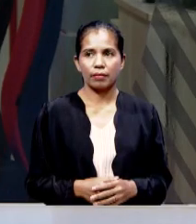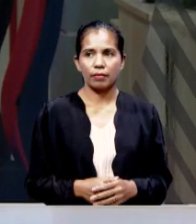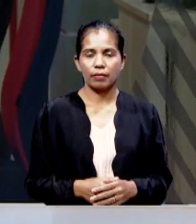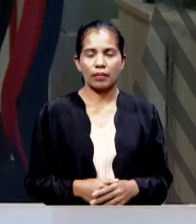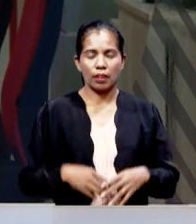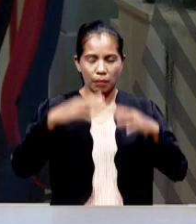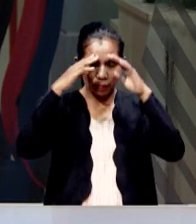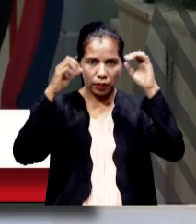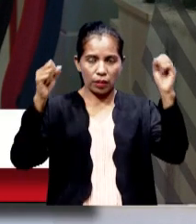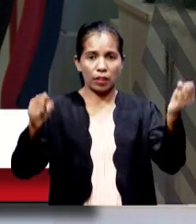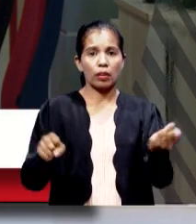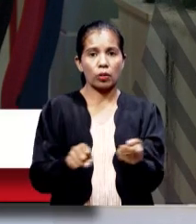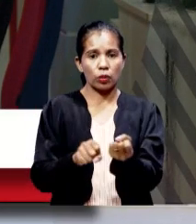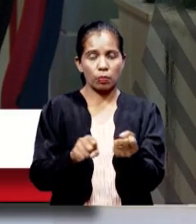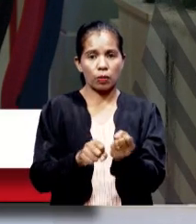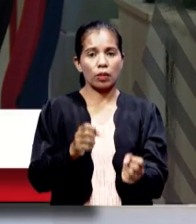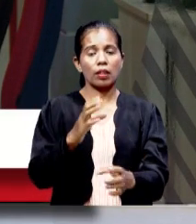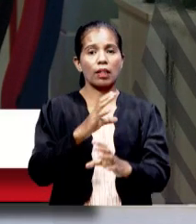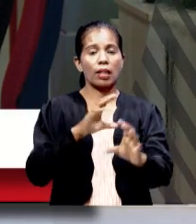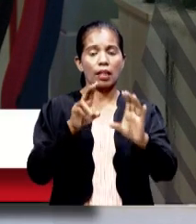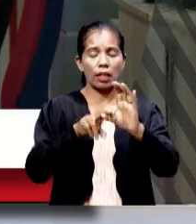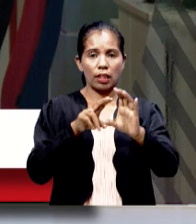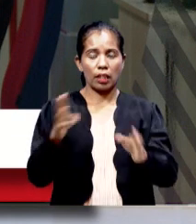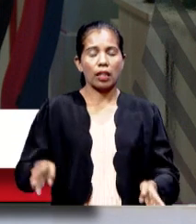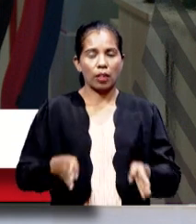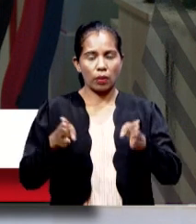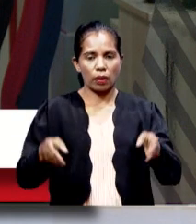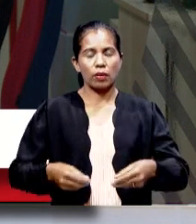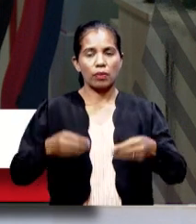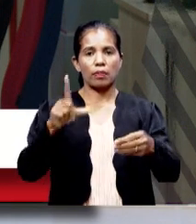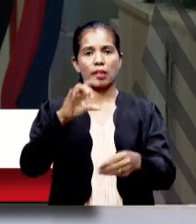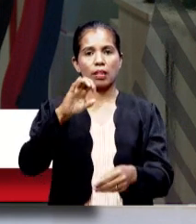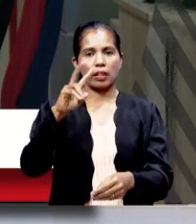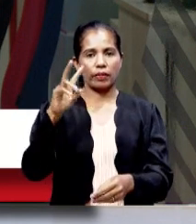Presidente da República apoia cadeira roda, Bolívia do Santo, Sônia Avó.